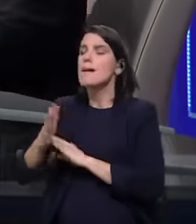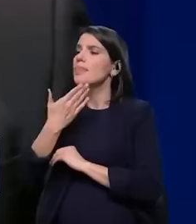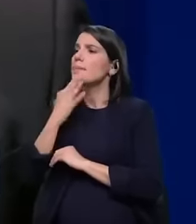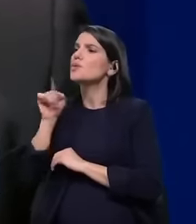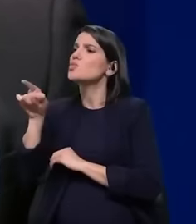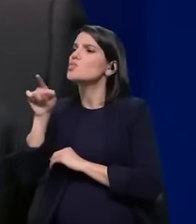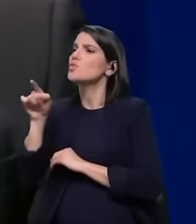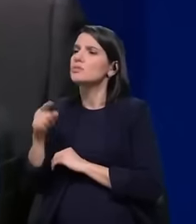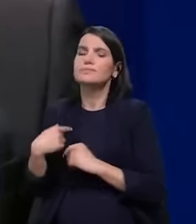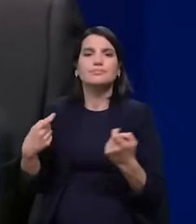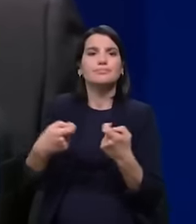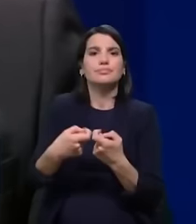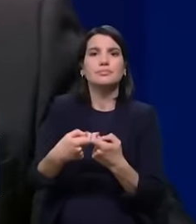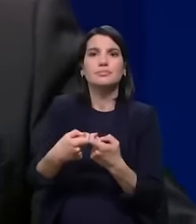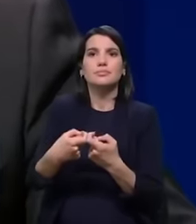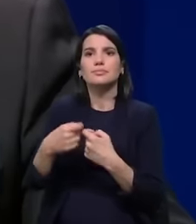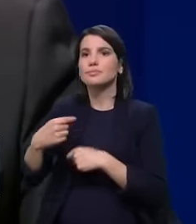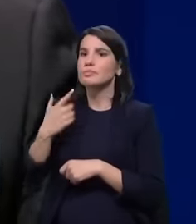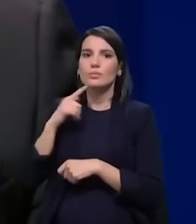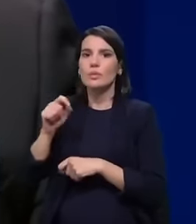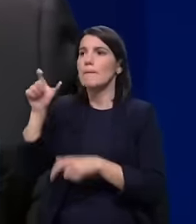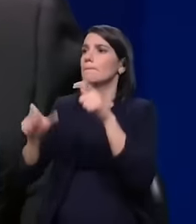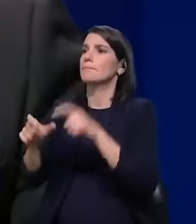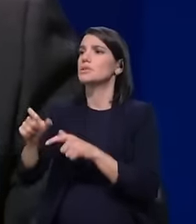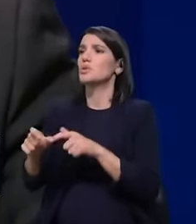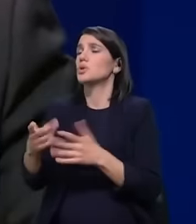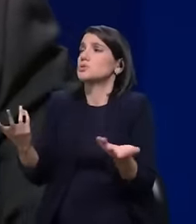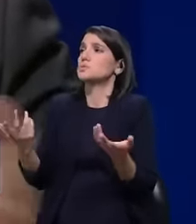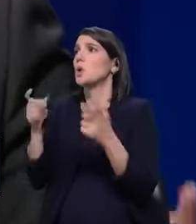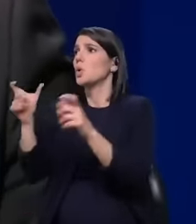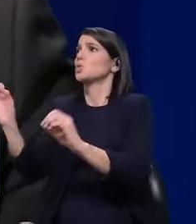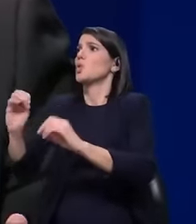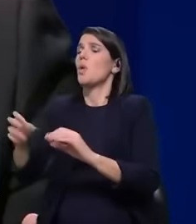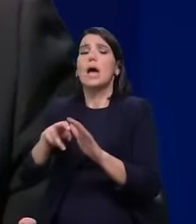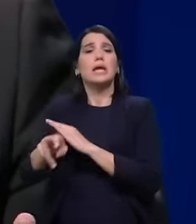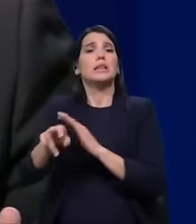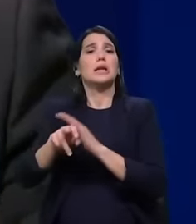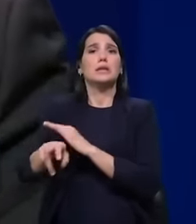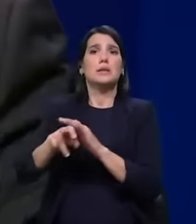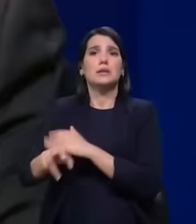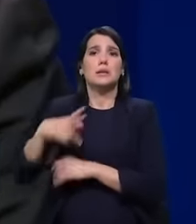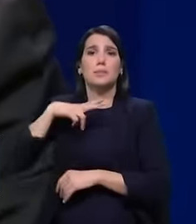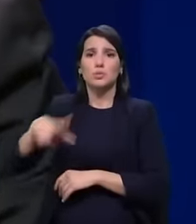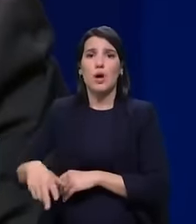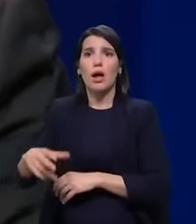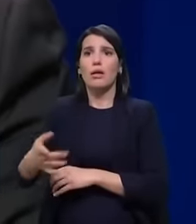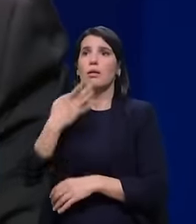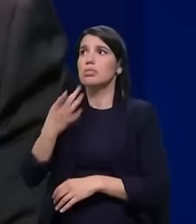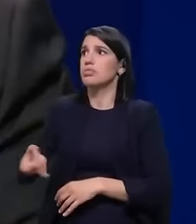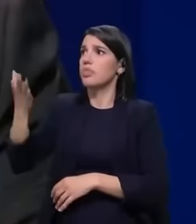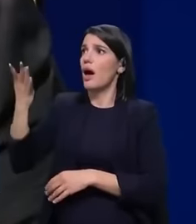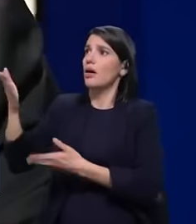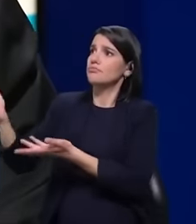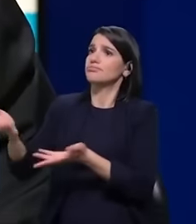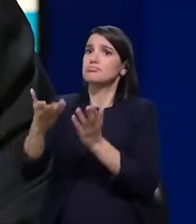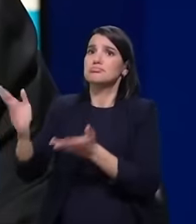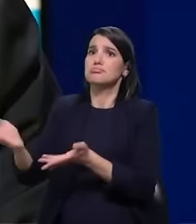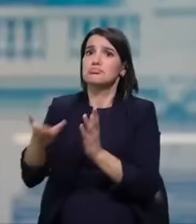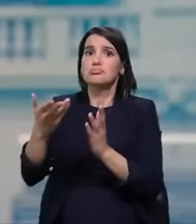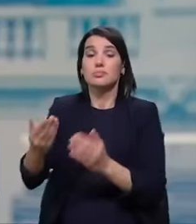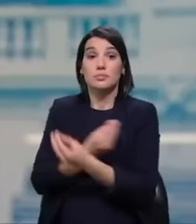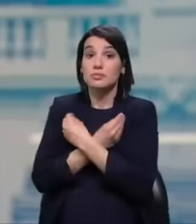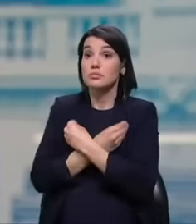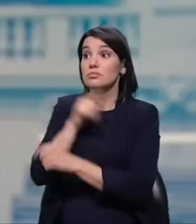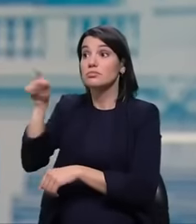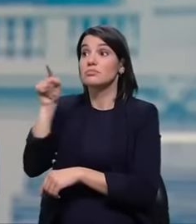O que nós não podemos continuar a ter é imigrantes a entrar sem qualquer controle, sem qualquer permissividade, aliás, com toda a permissividade e com uma grande responsabilidade do Bloco de